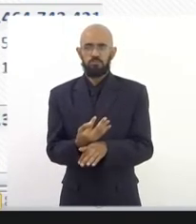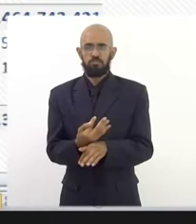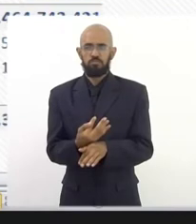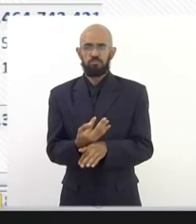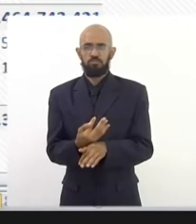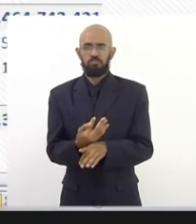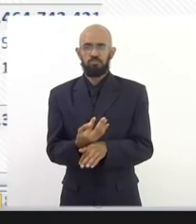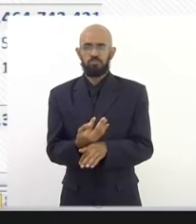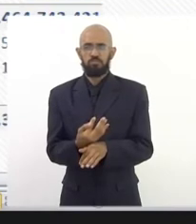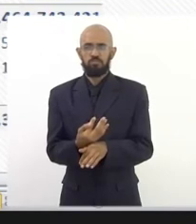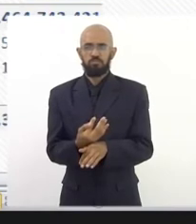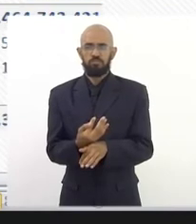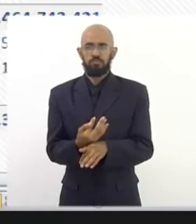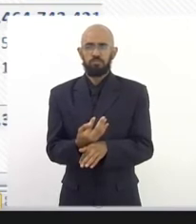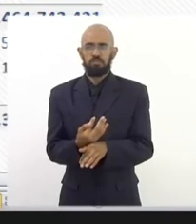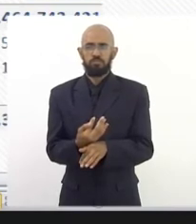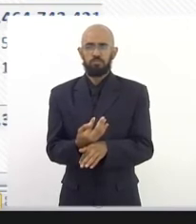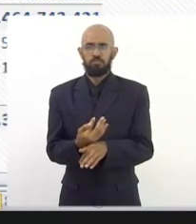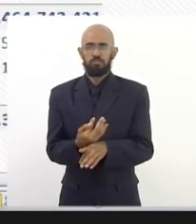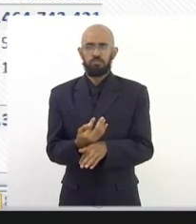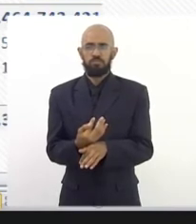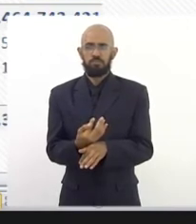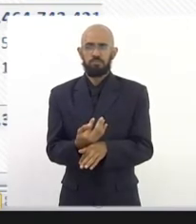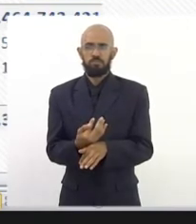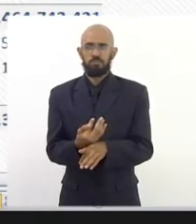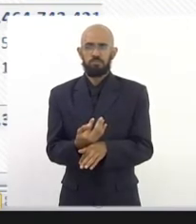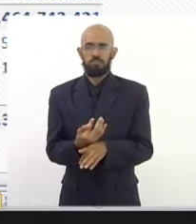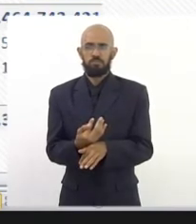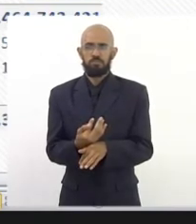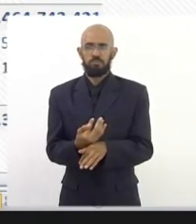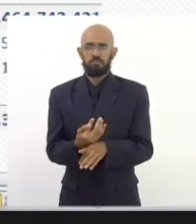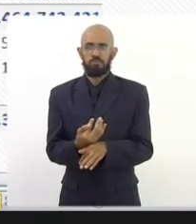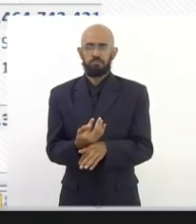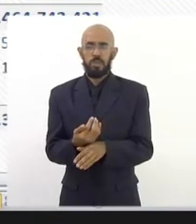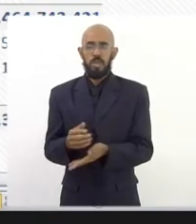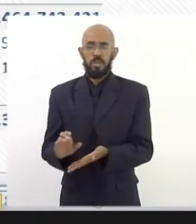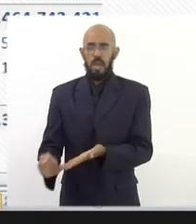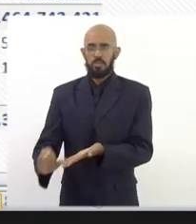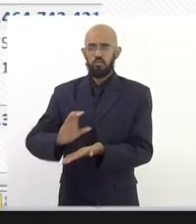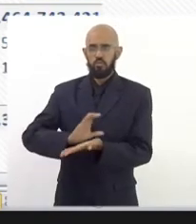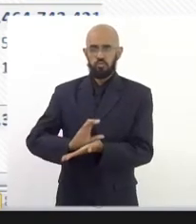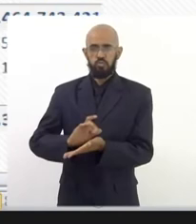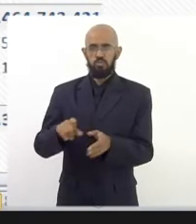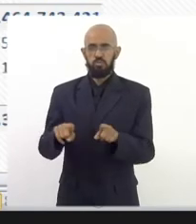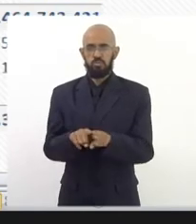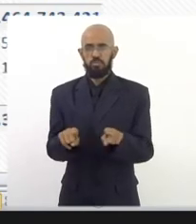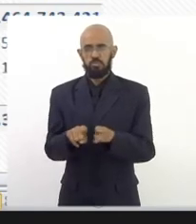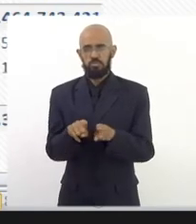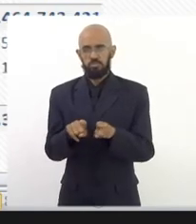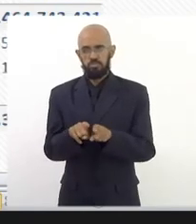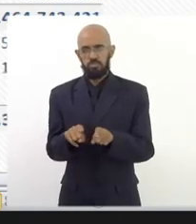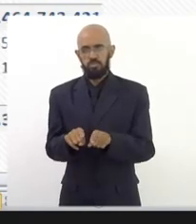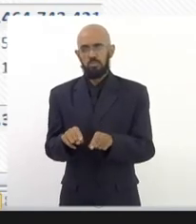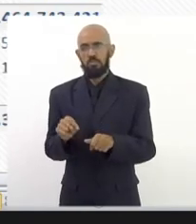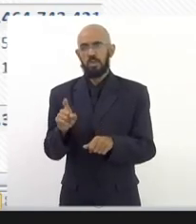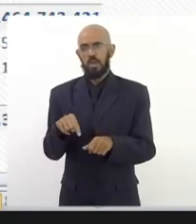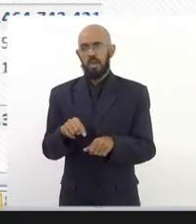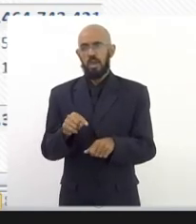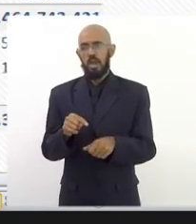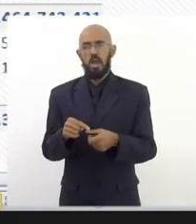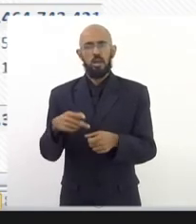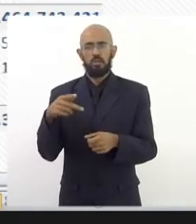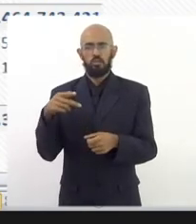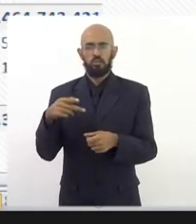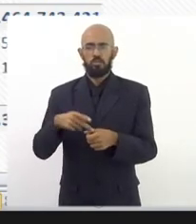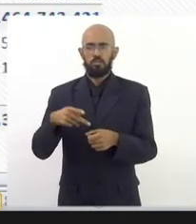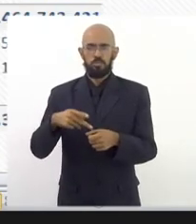né? E as receitas acabam vindo dos royalties e previdência, né?